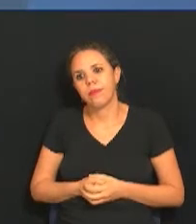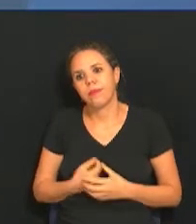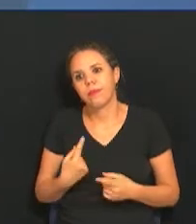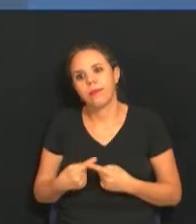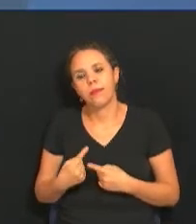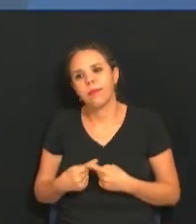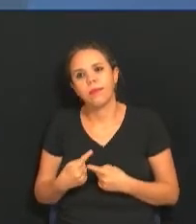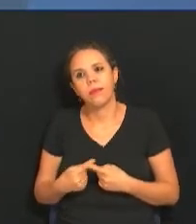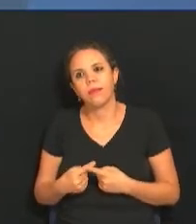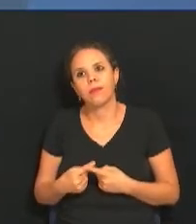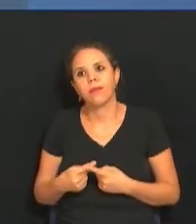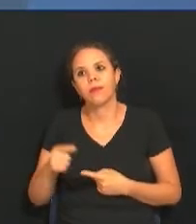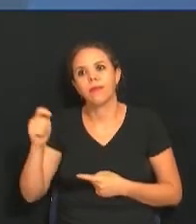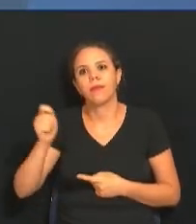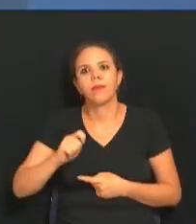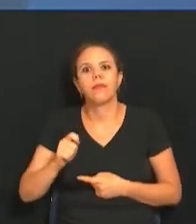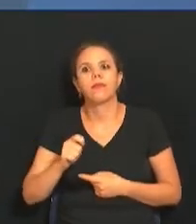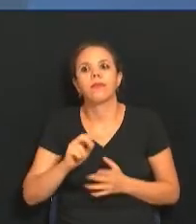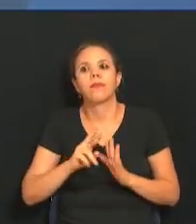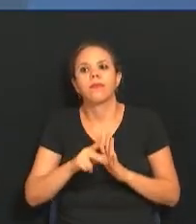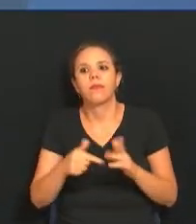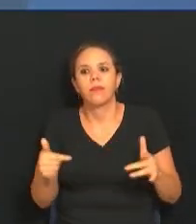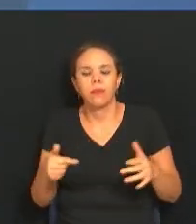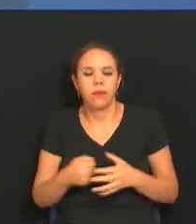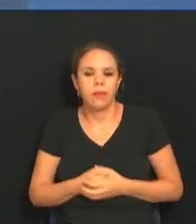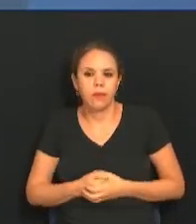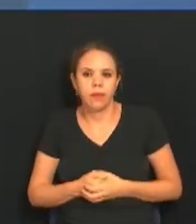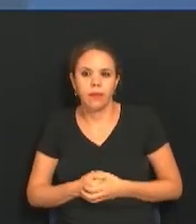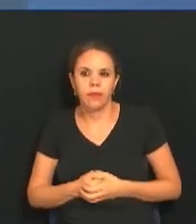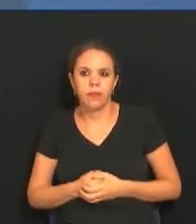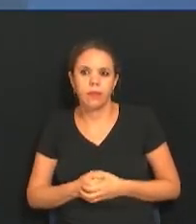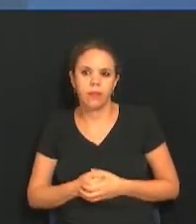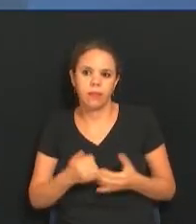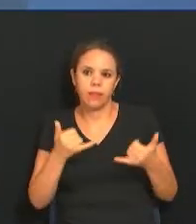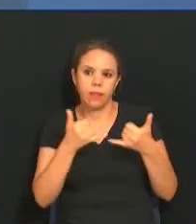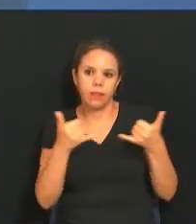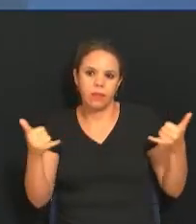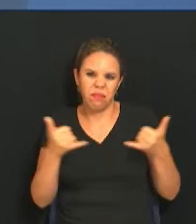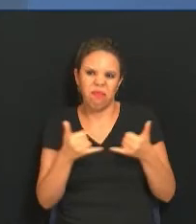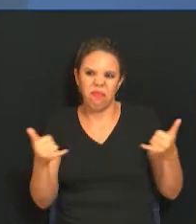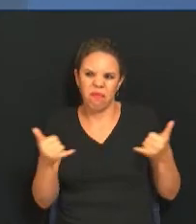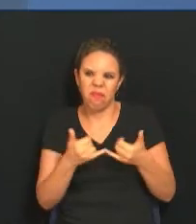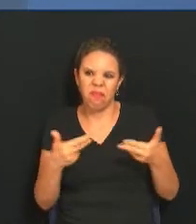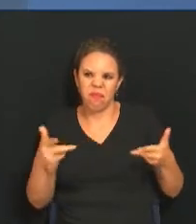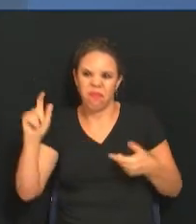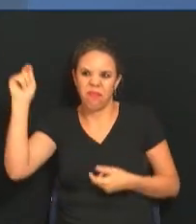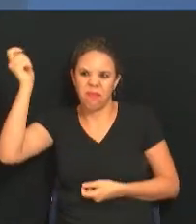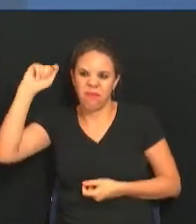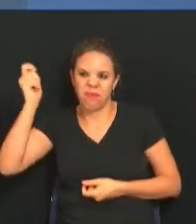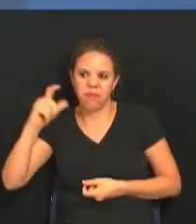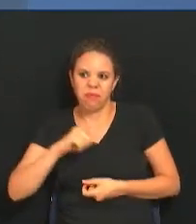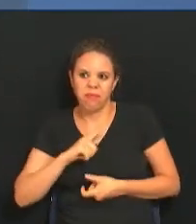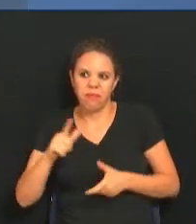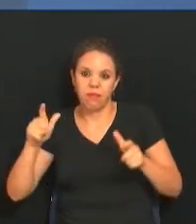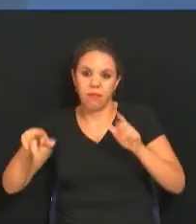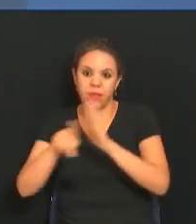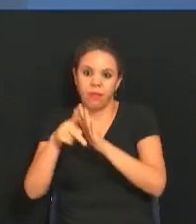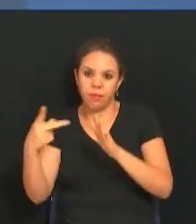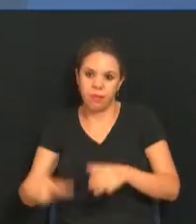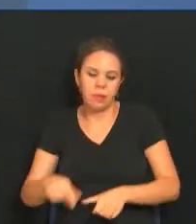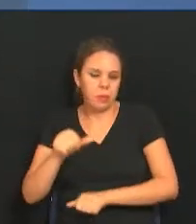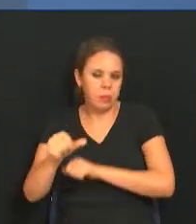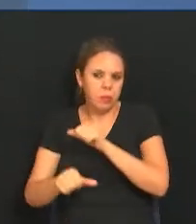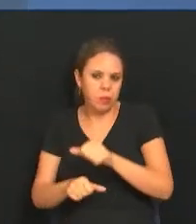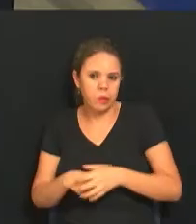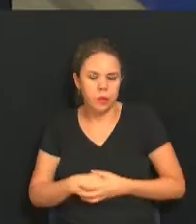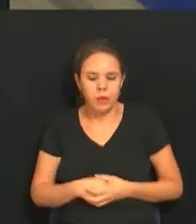está enganchado lá uma série de linhas, né, de pipas. Tendo pipódromo, isso muda muito.